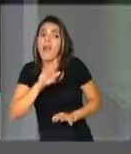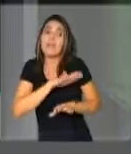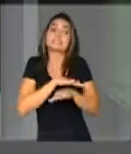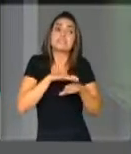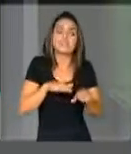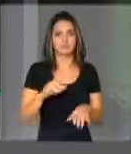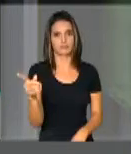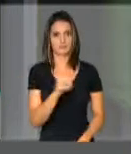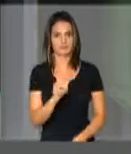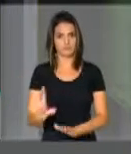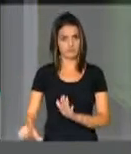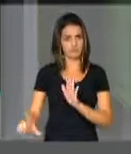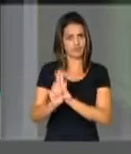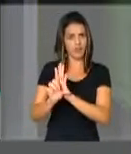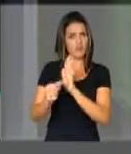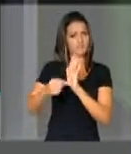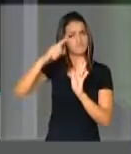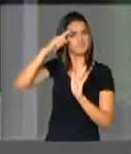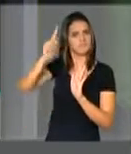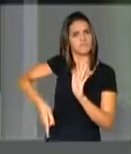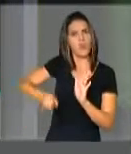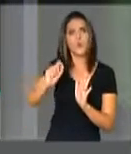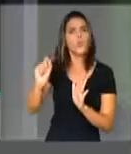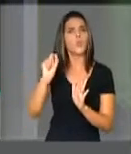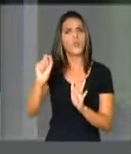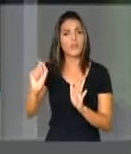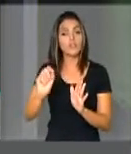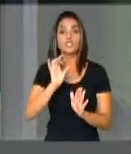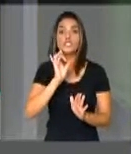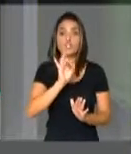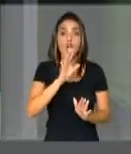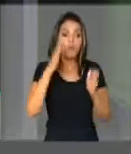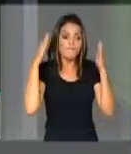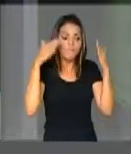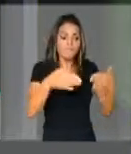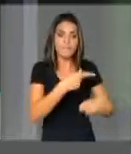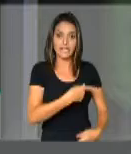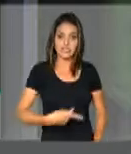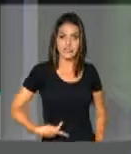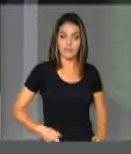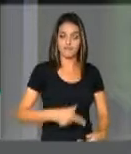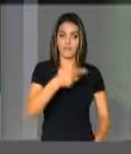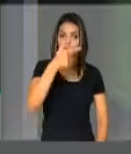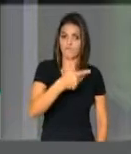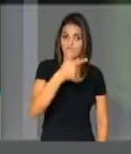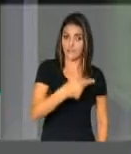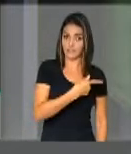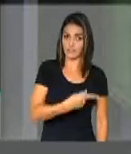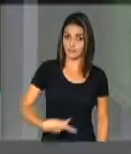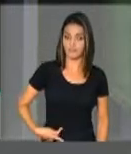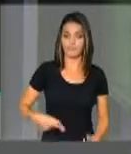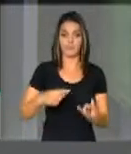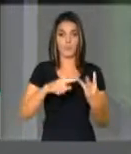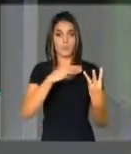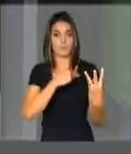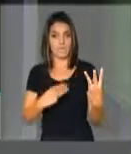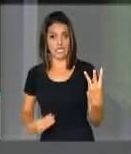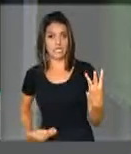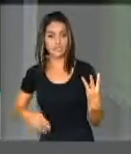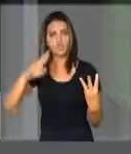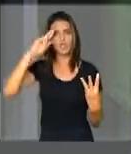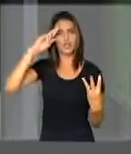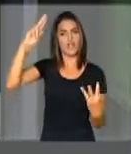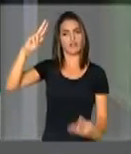a lei determinava que apenas presidentes dos presidentes e ministros chefes